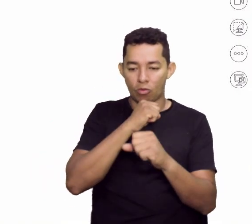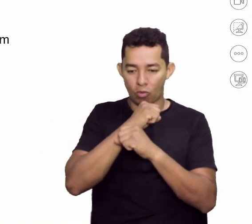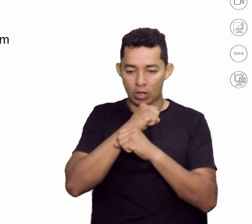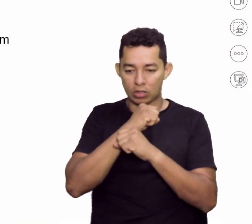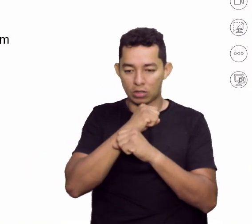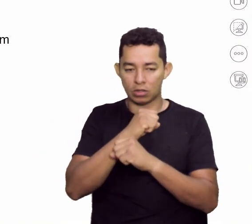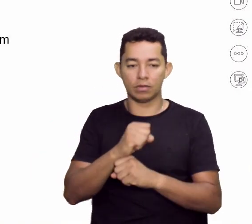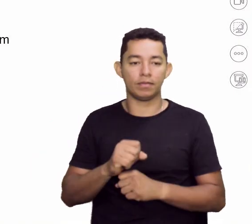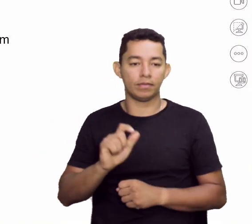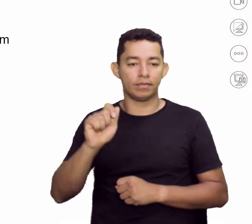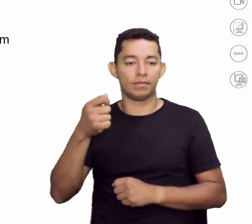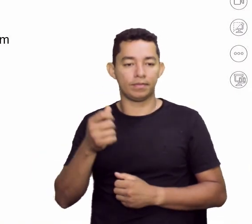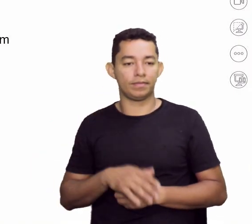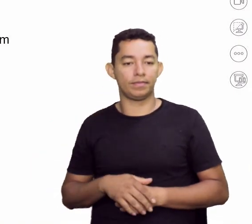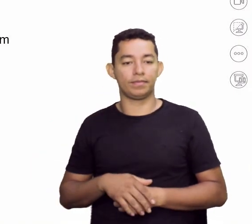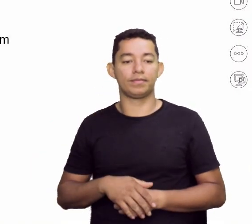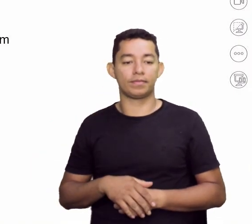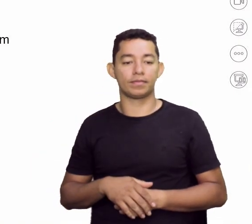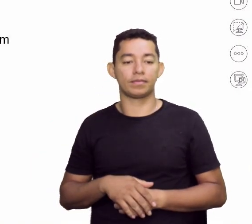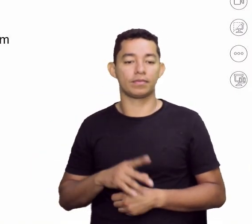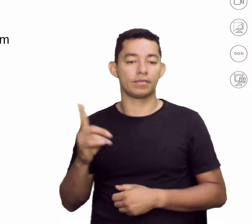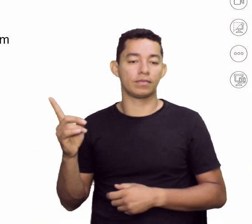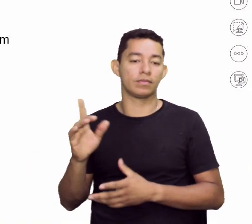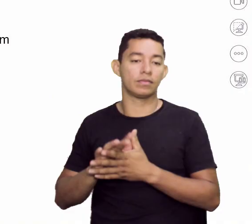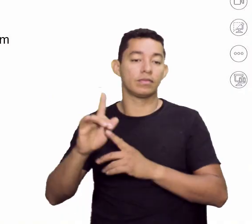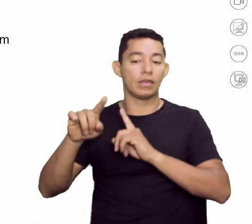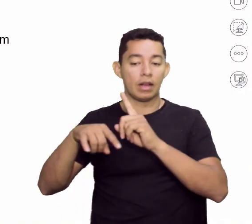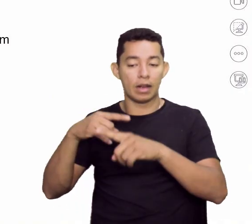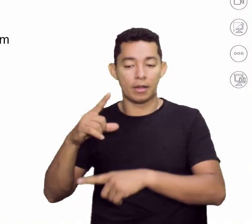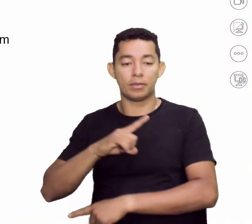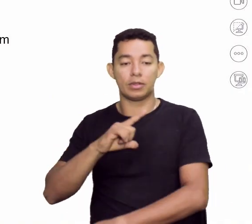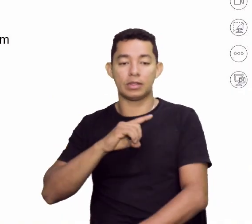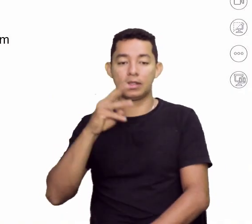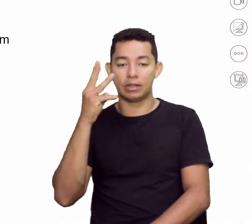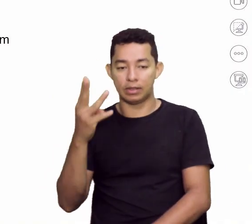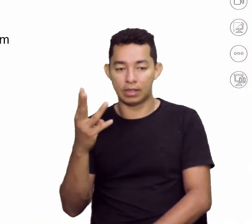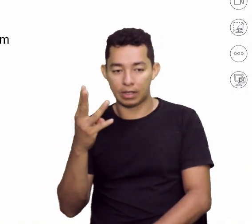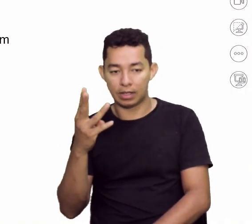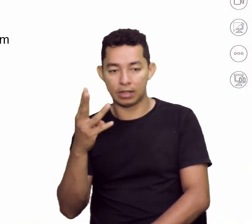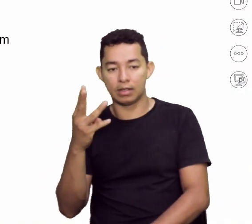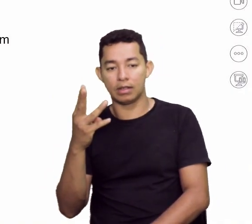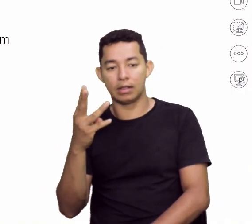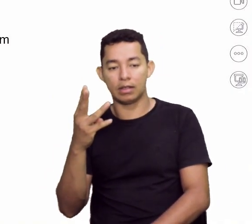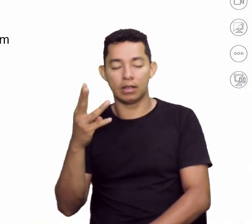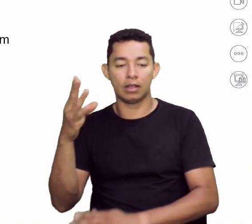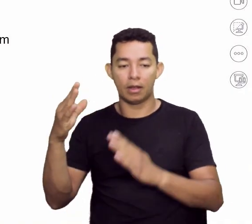Ok? Seguindo aqui, ó, as pirâmides de Gizé, no Egito.